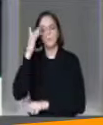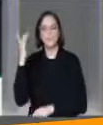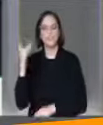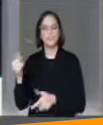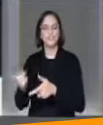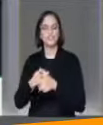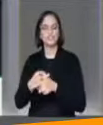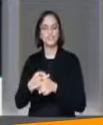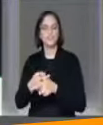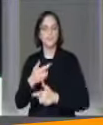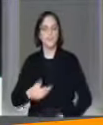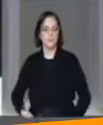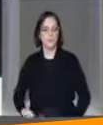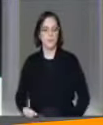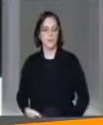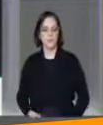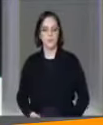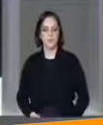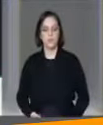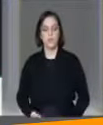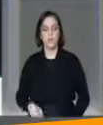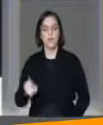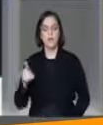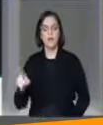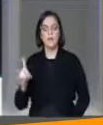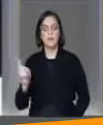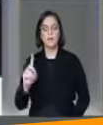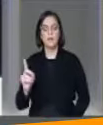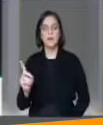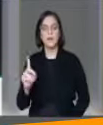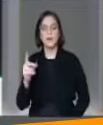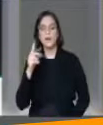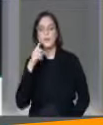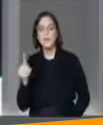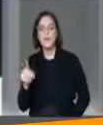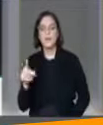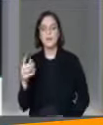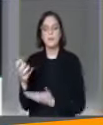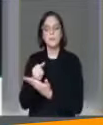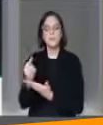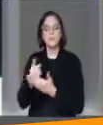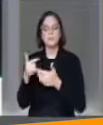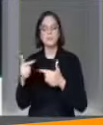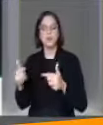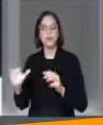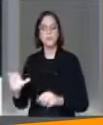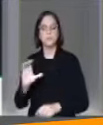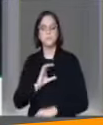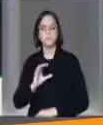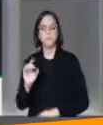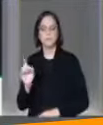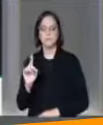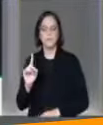a reforma da previdência não foi em cima das pensões privilegiadas de muito do primeiro